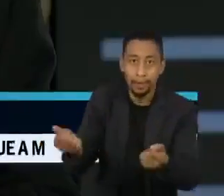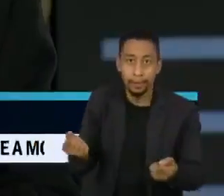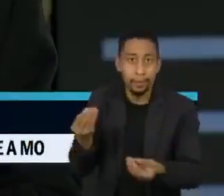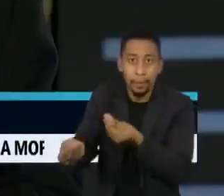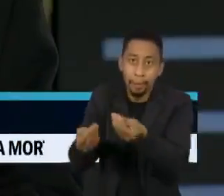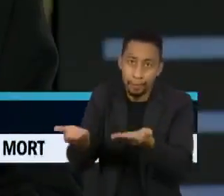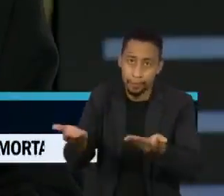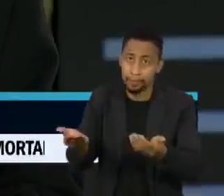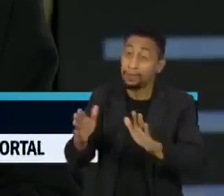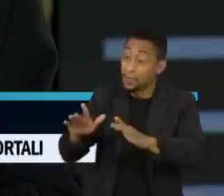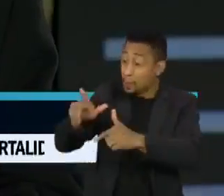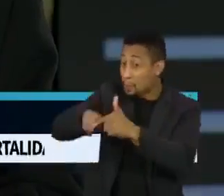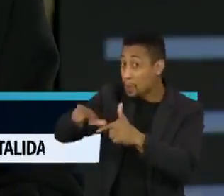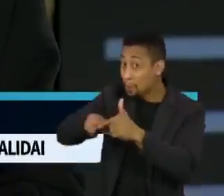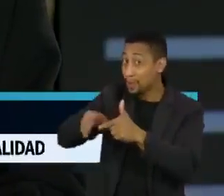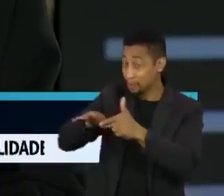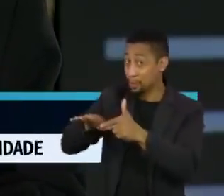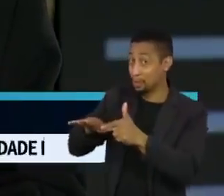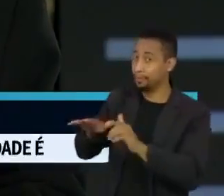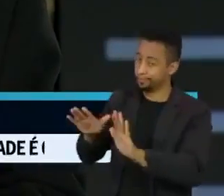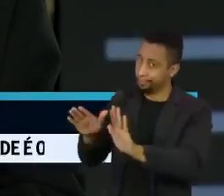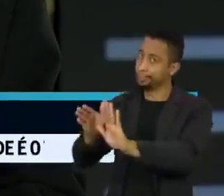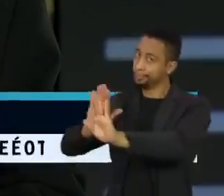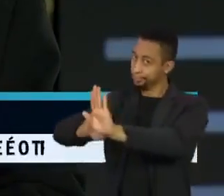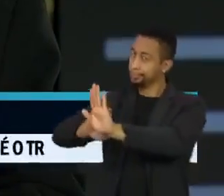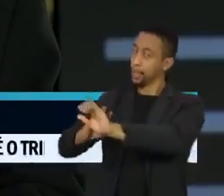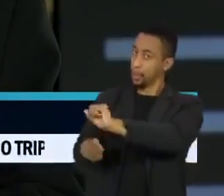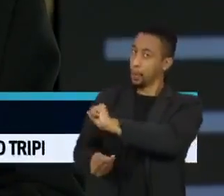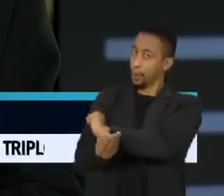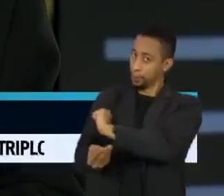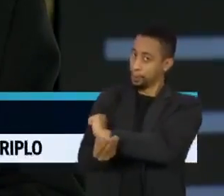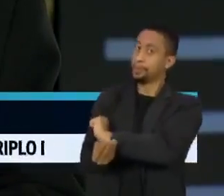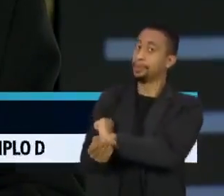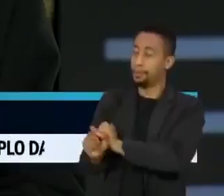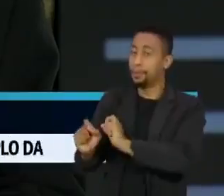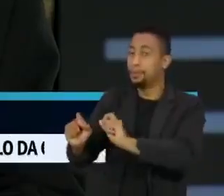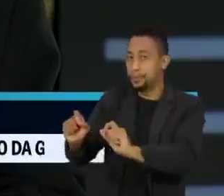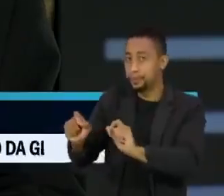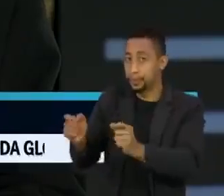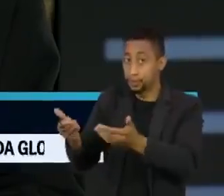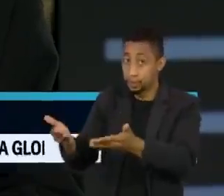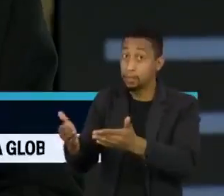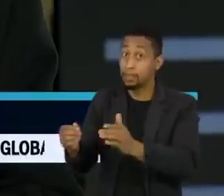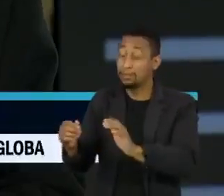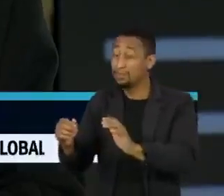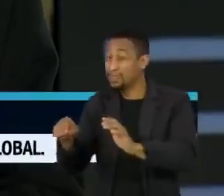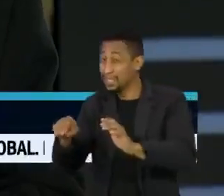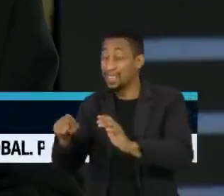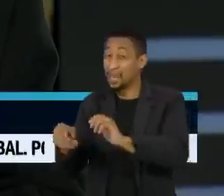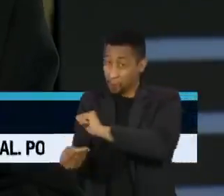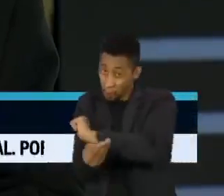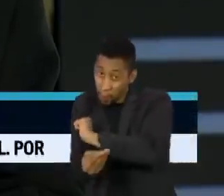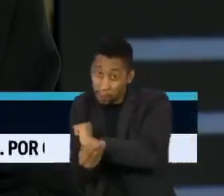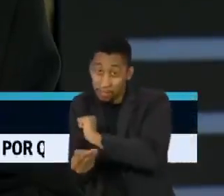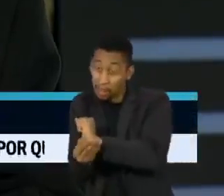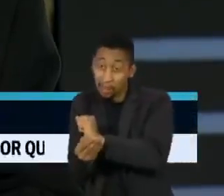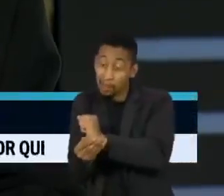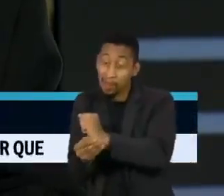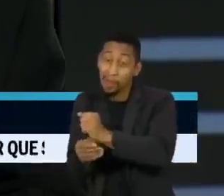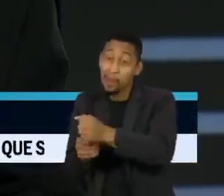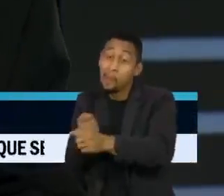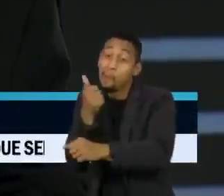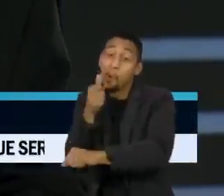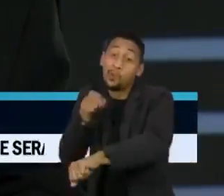do sistema de corrupção é que ele tem a ele tem uma percepção curta da